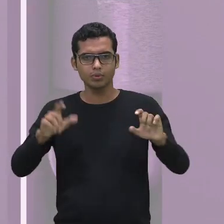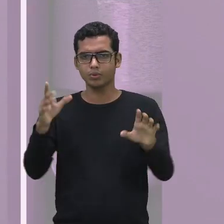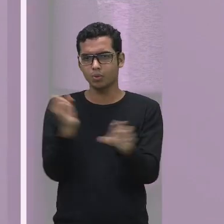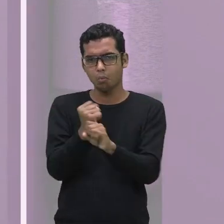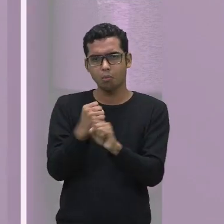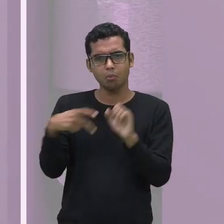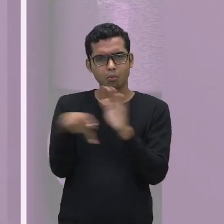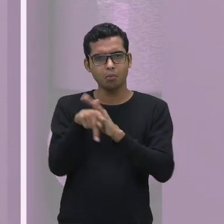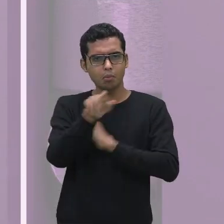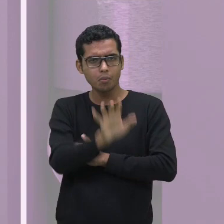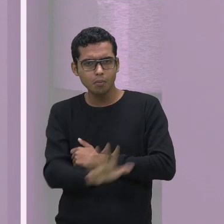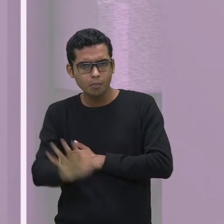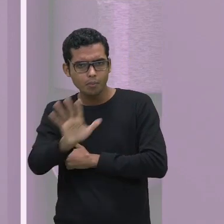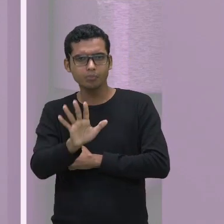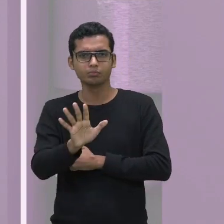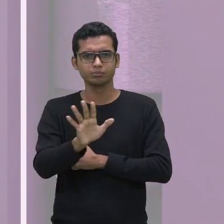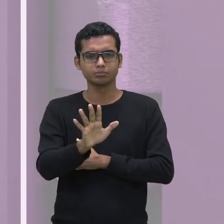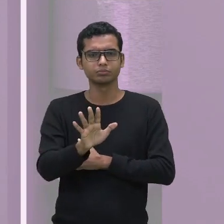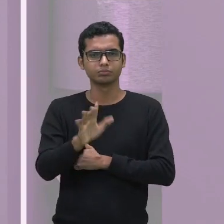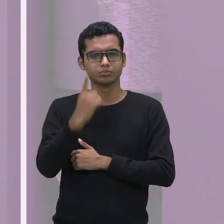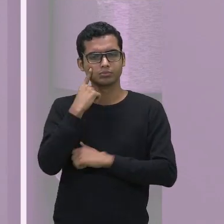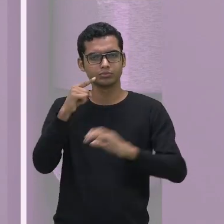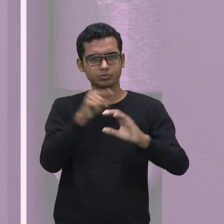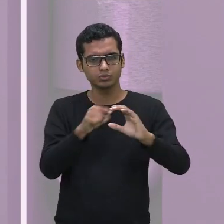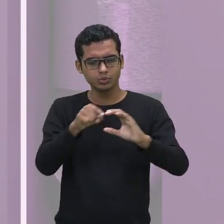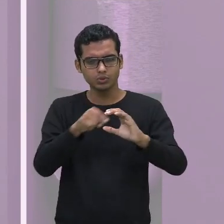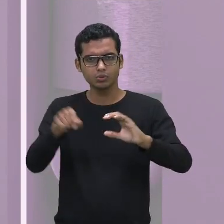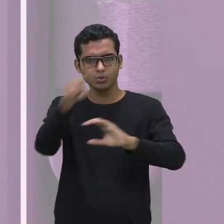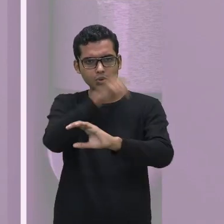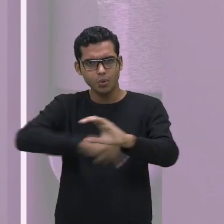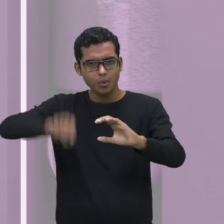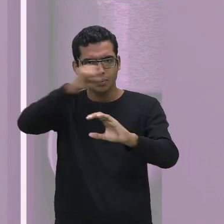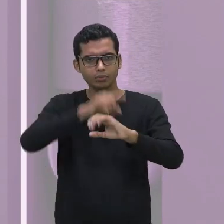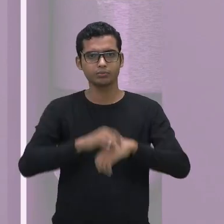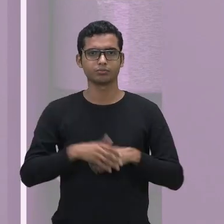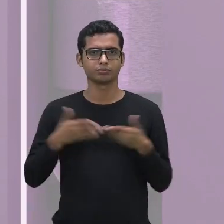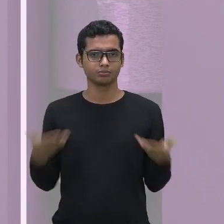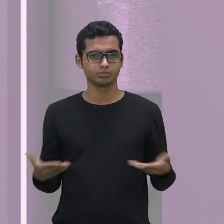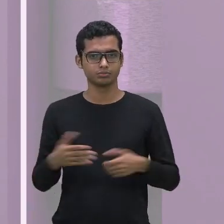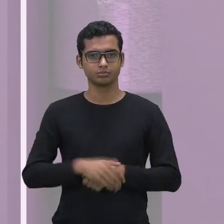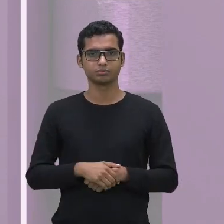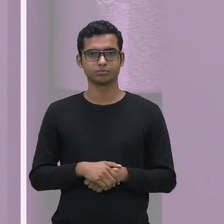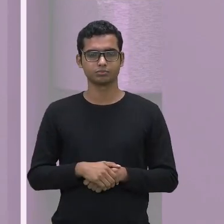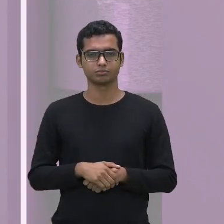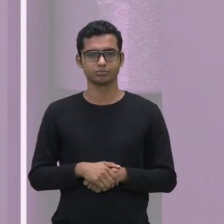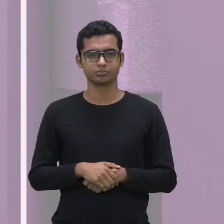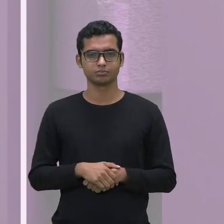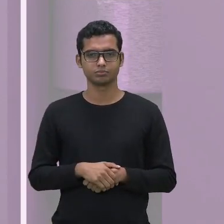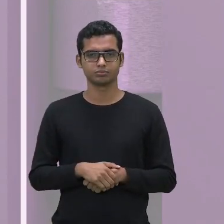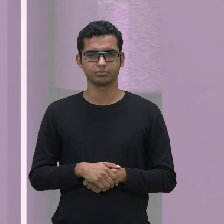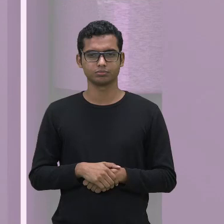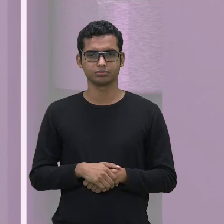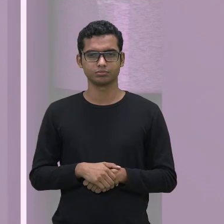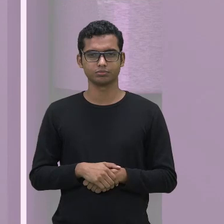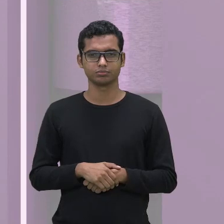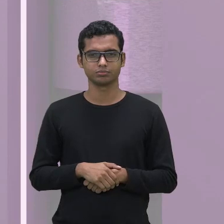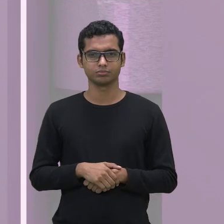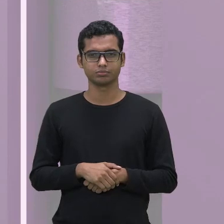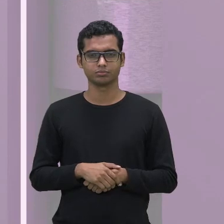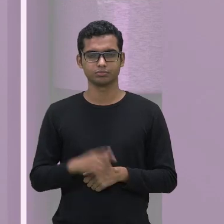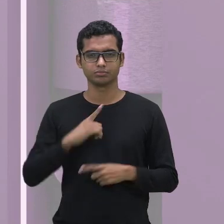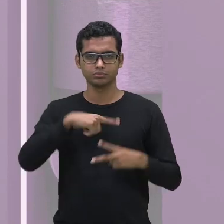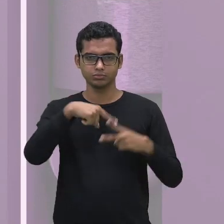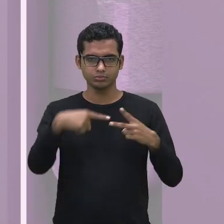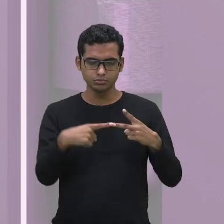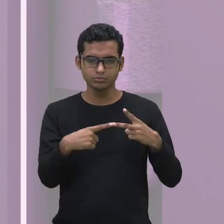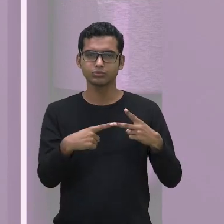aí a área da coroa circular, tá bom? Então, para todos os efeitos, né, nós temos essas